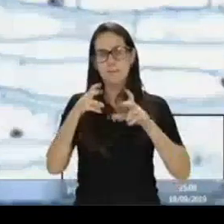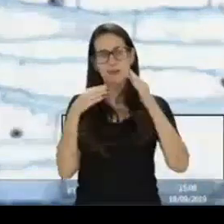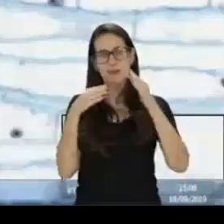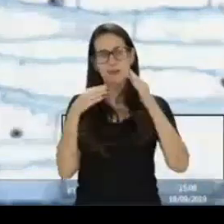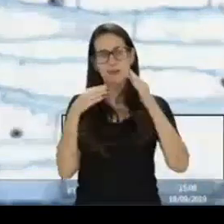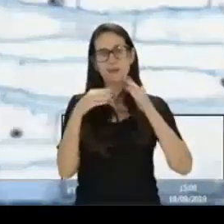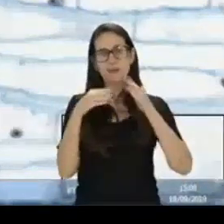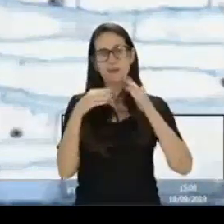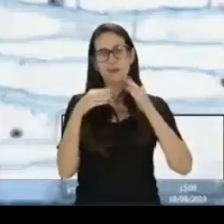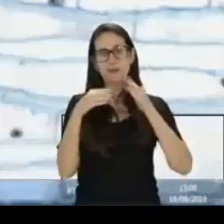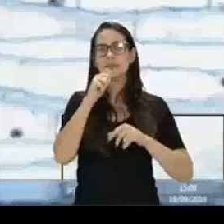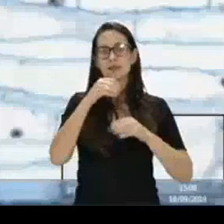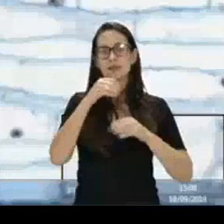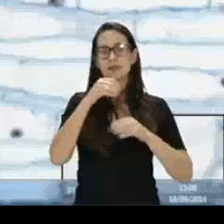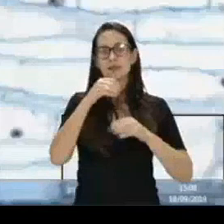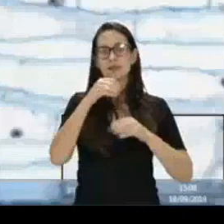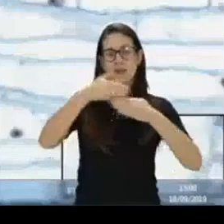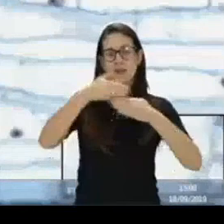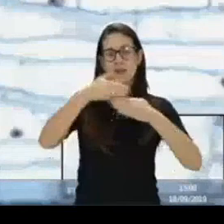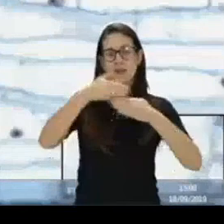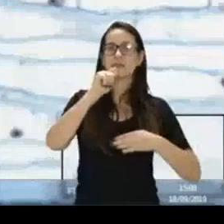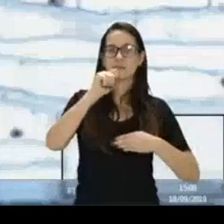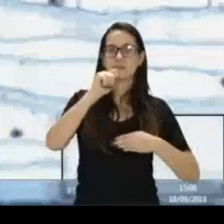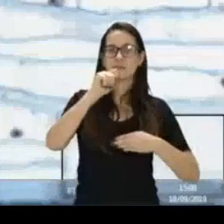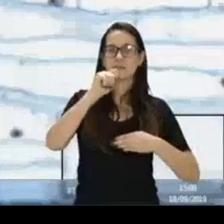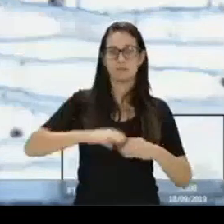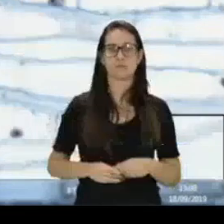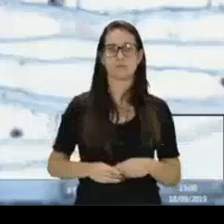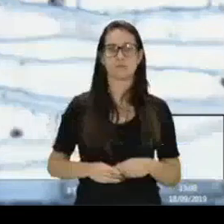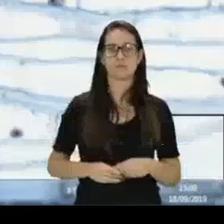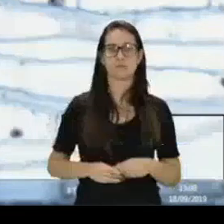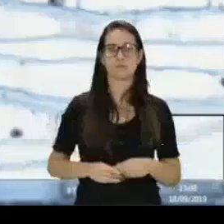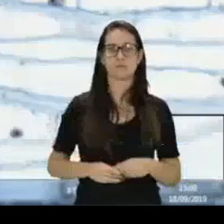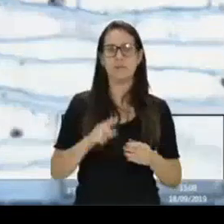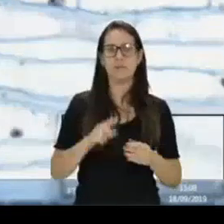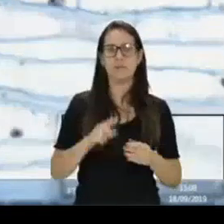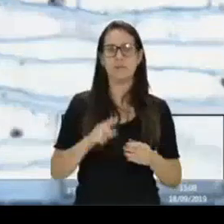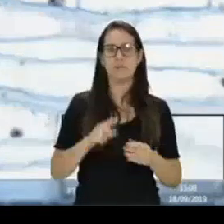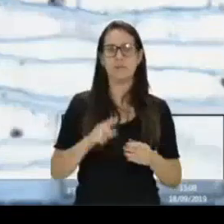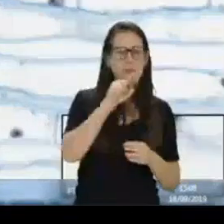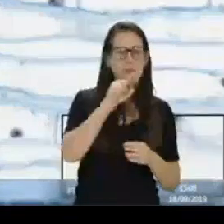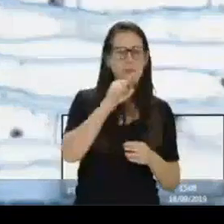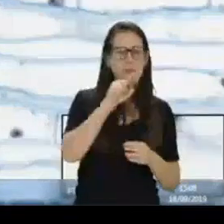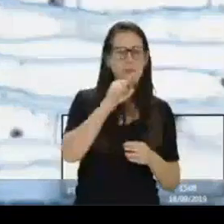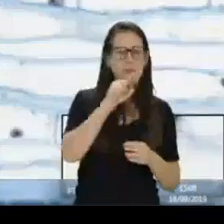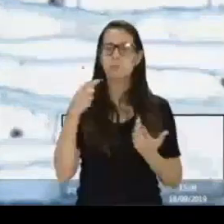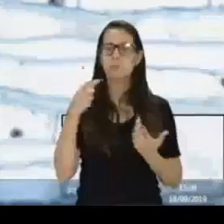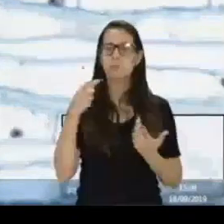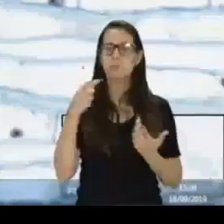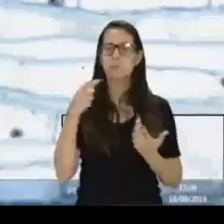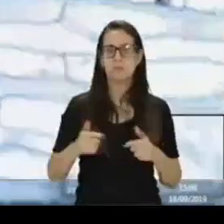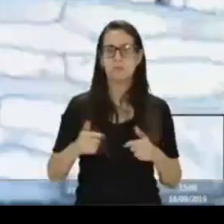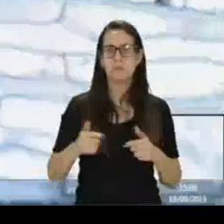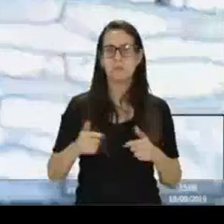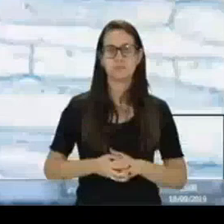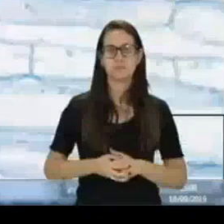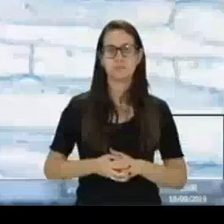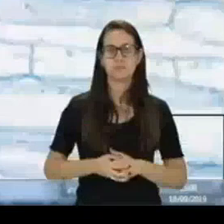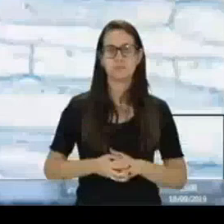essa estrutura, essa célula aqui, ela foi lisada. Então, eu não consigo mais observar as delimitações com